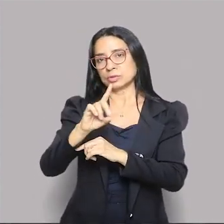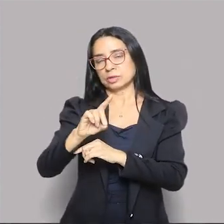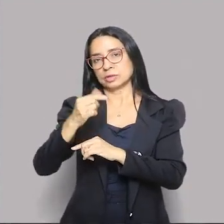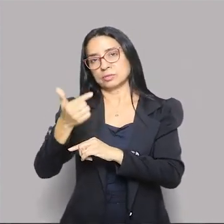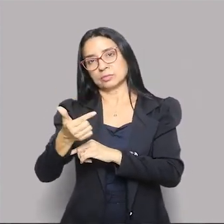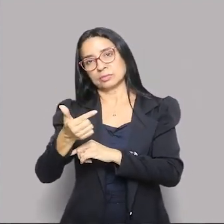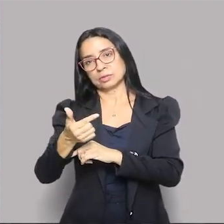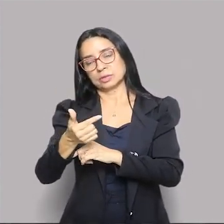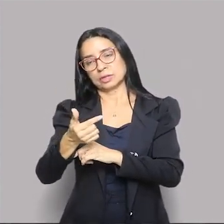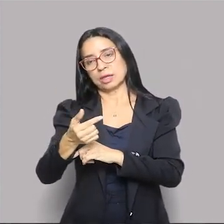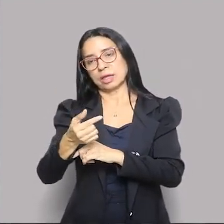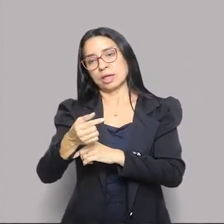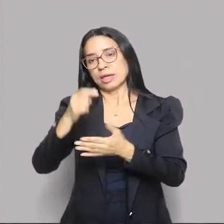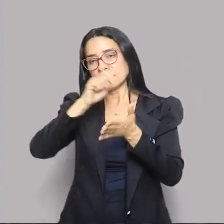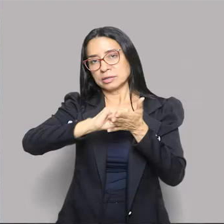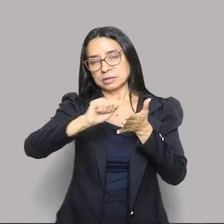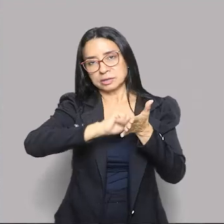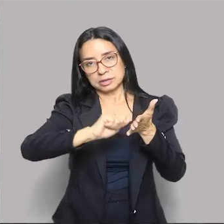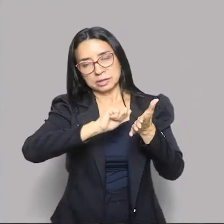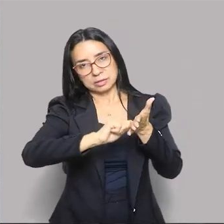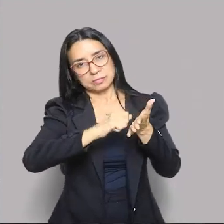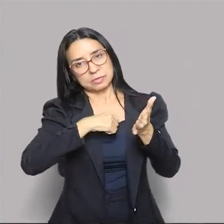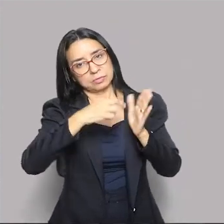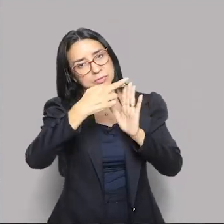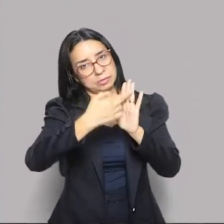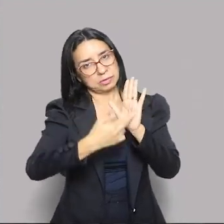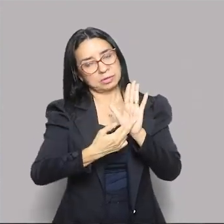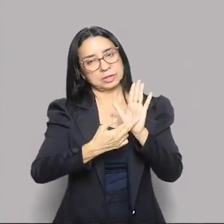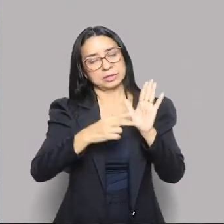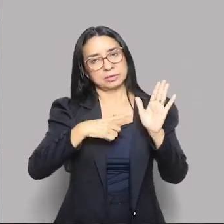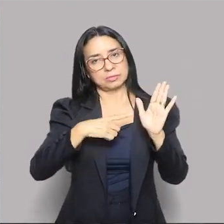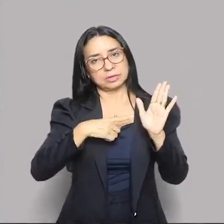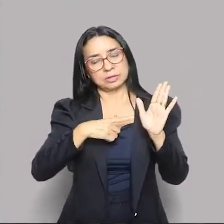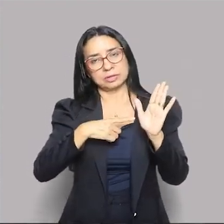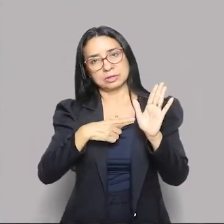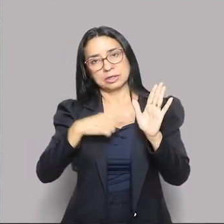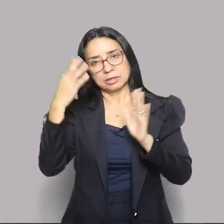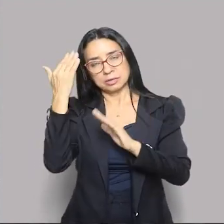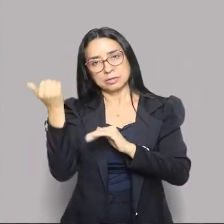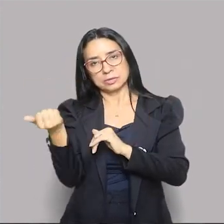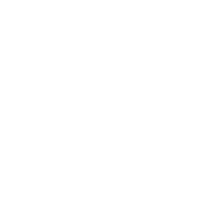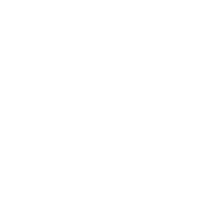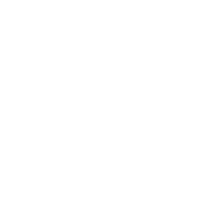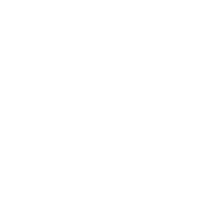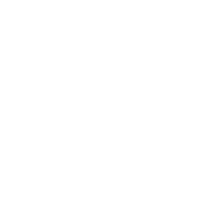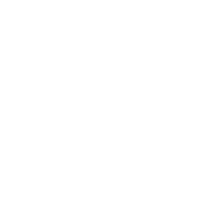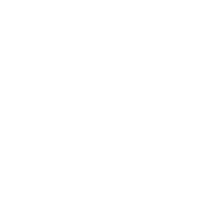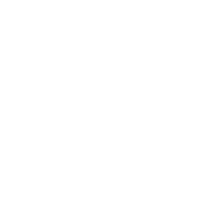redação tenha sucesso e você tenha êxito na sua aprovação.